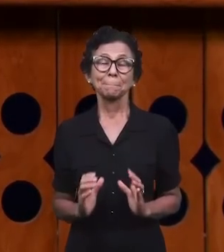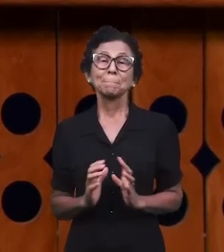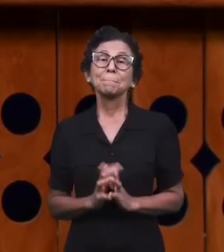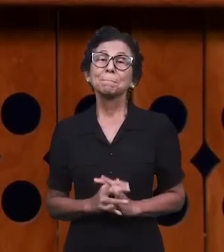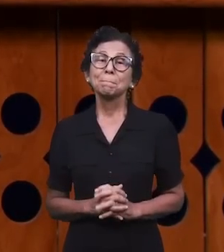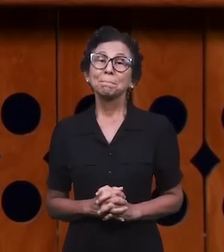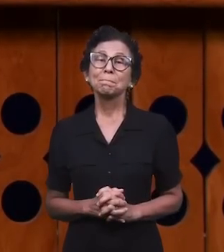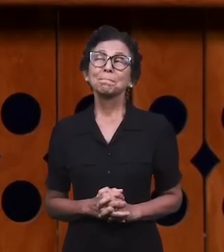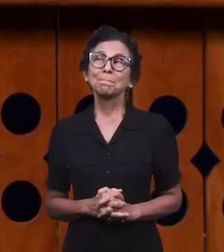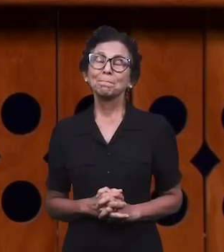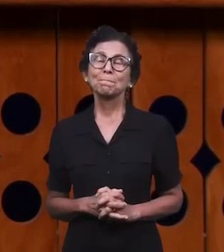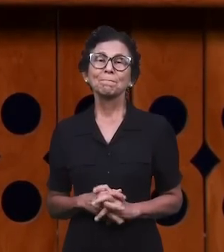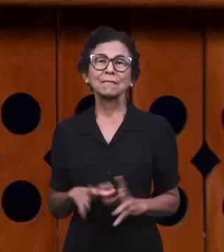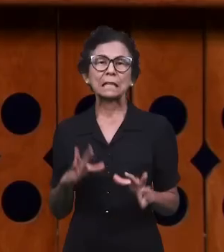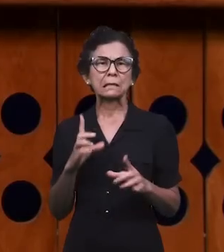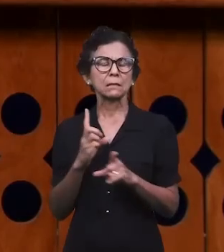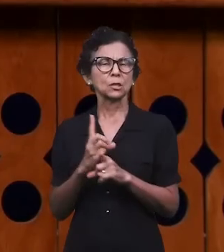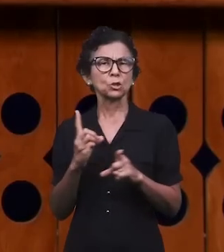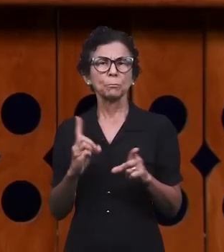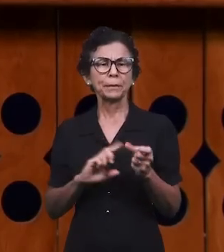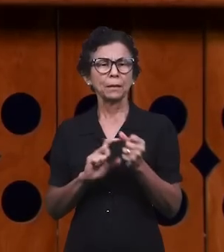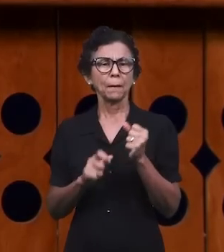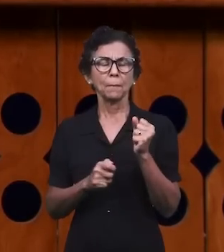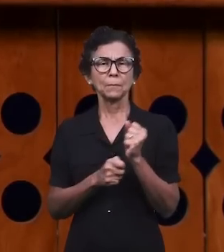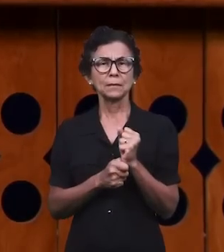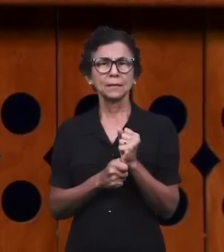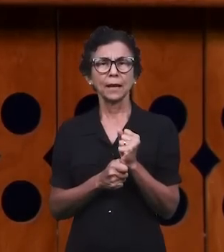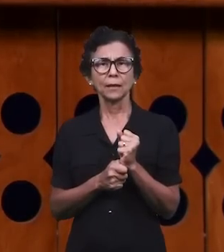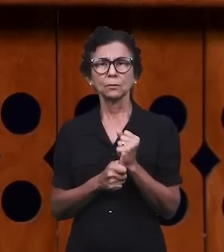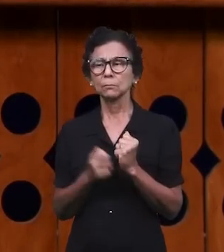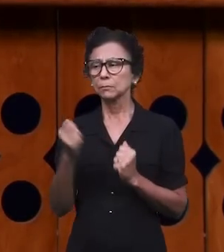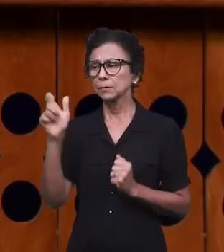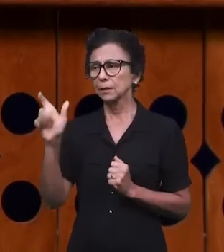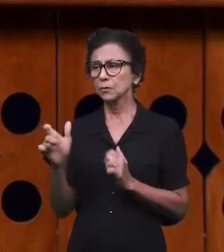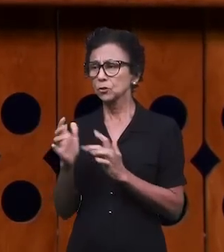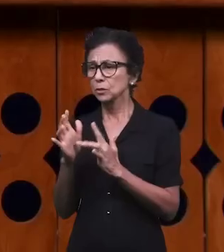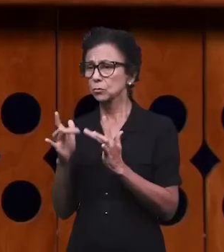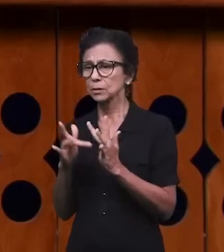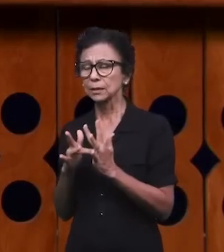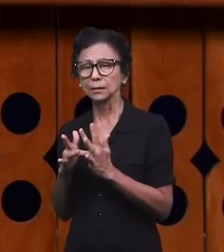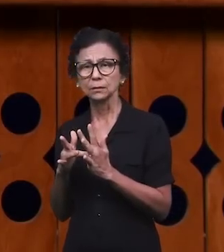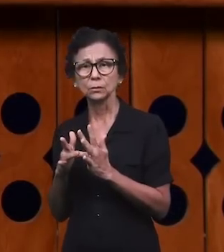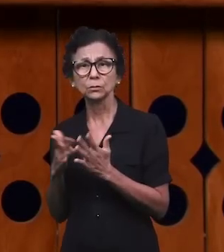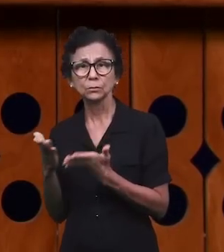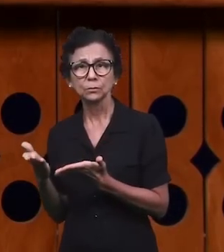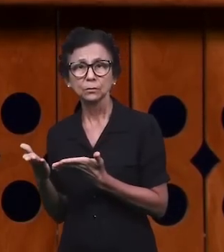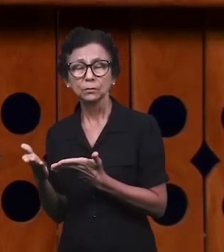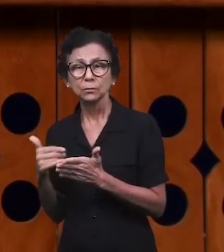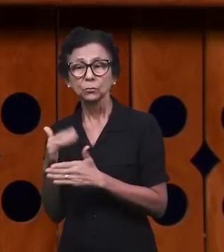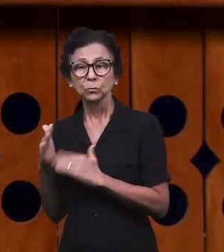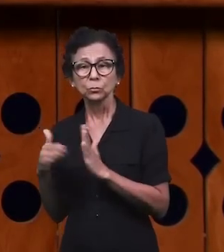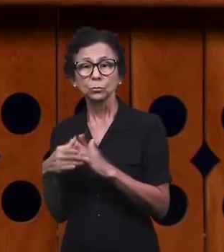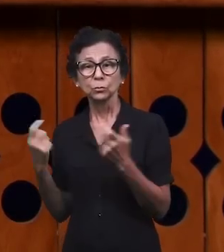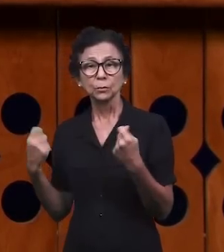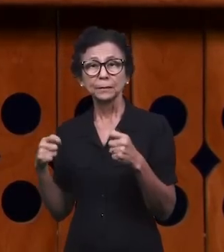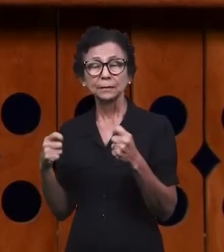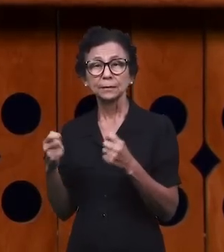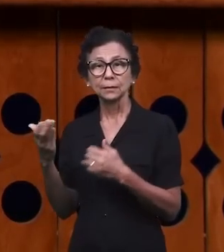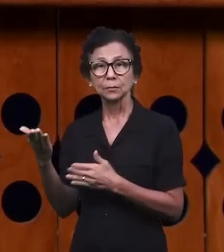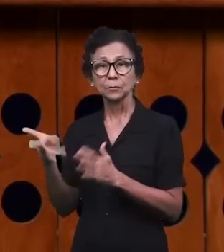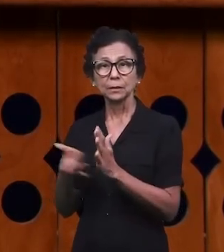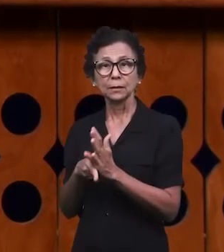que existe esse mistério, que o mistério revelado é Jesus Cristo, e em Jesus Cristo, tudo aquilo que precisamos está